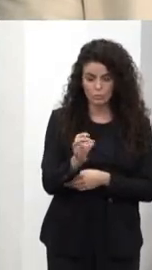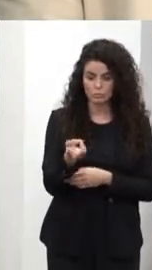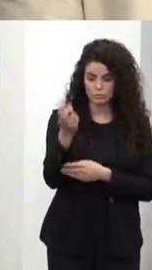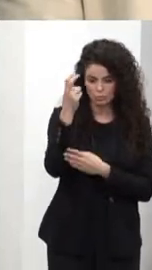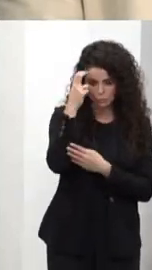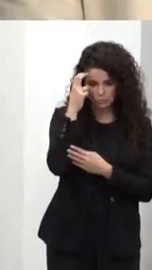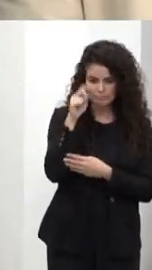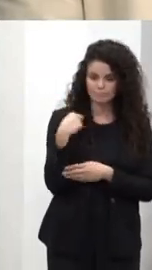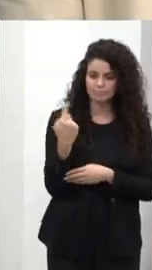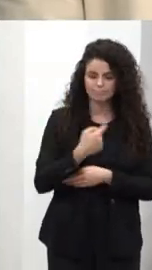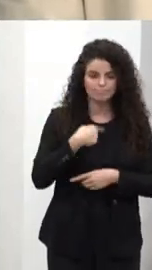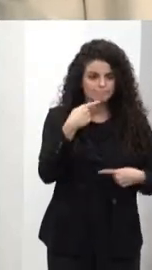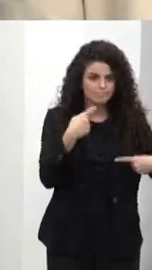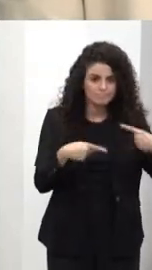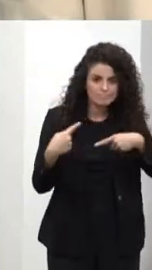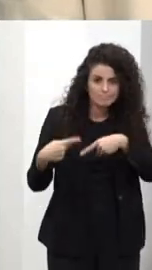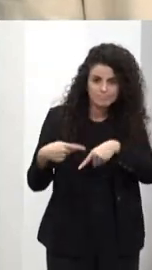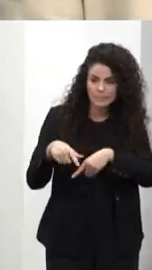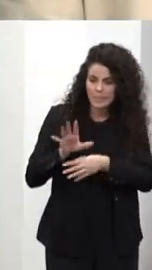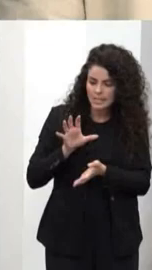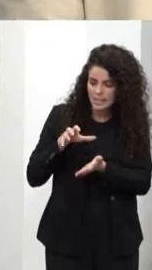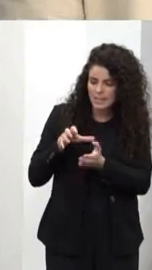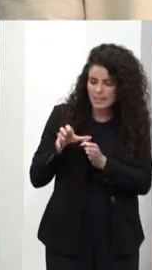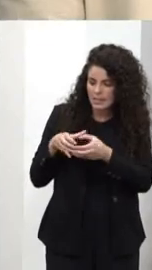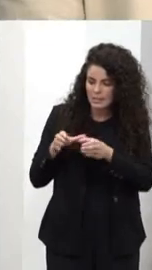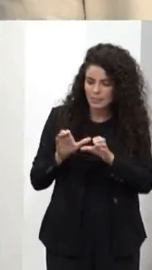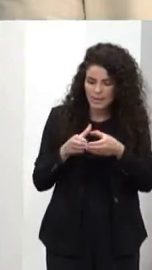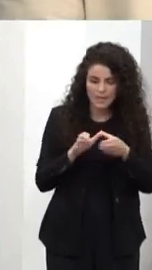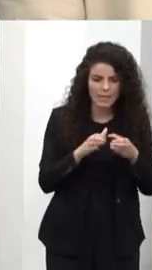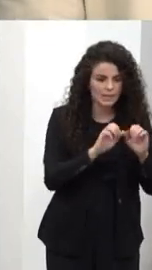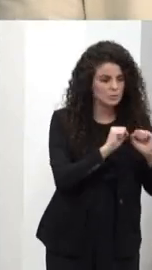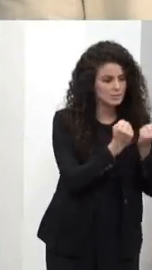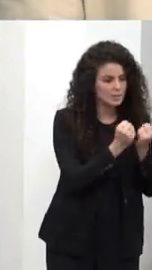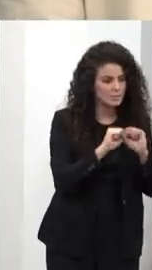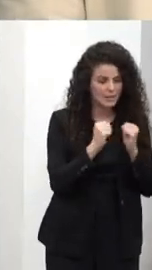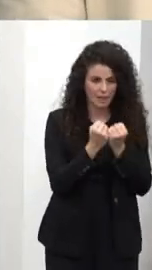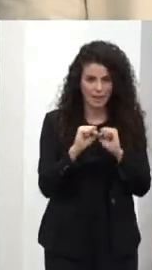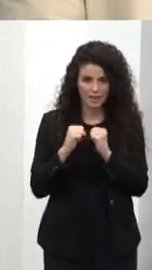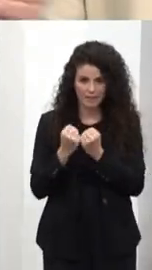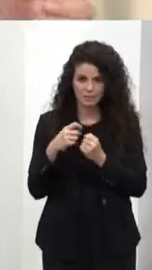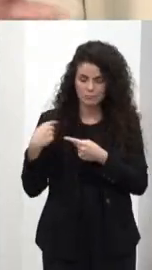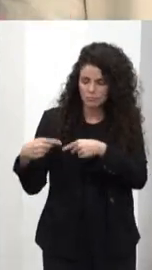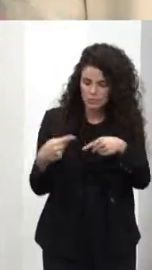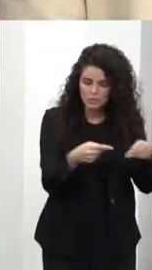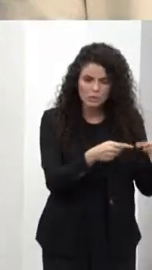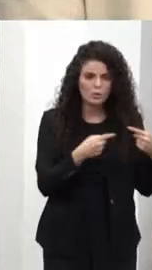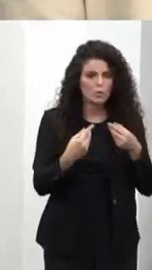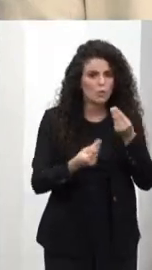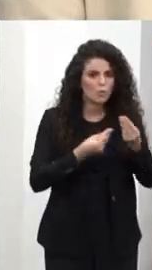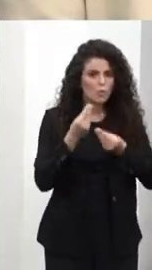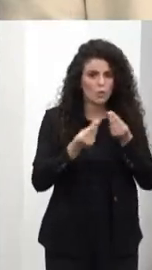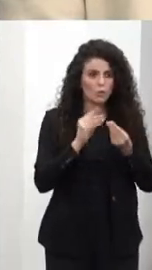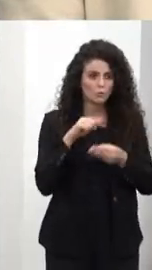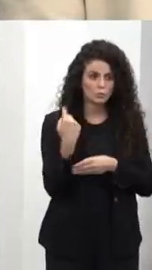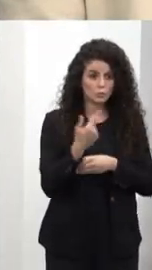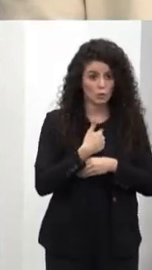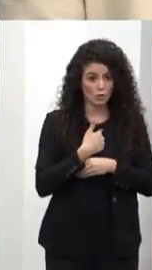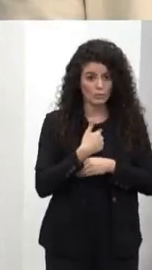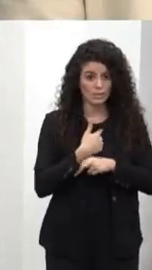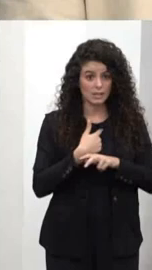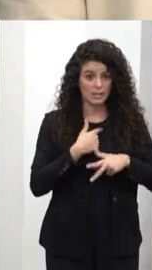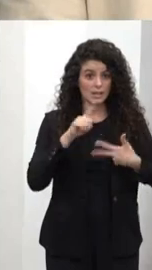em seminários regionais a captação de recursos para projetos a escola do Legislativo entrou como